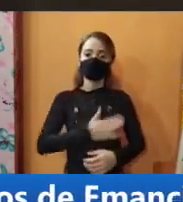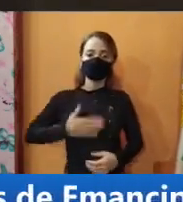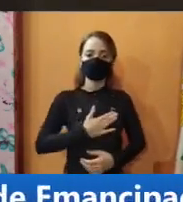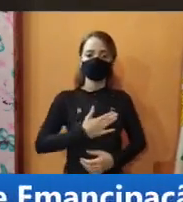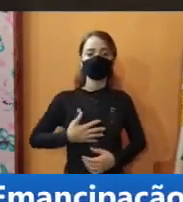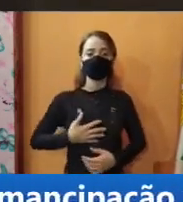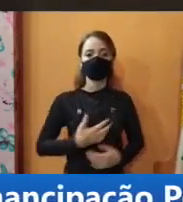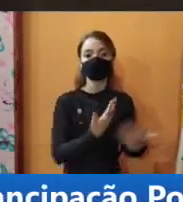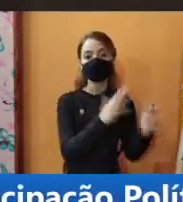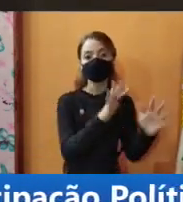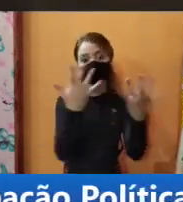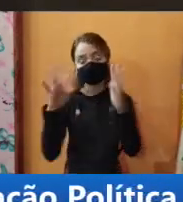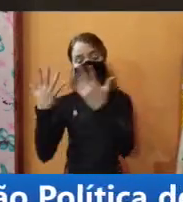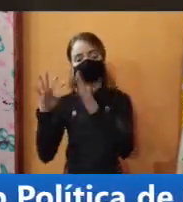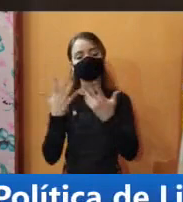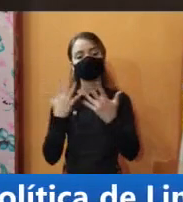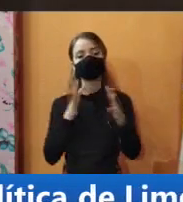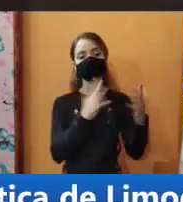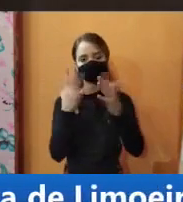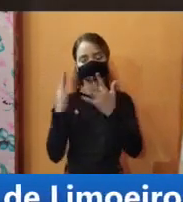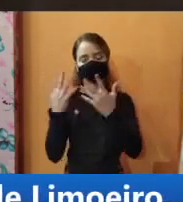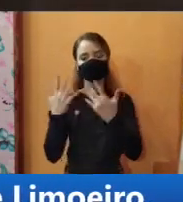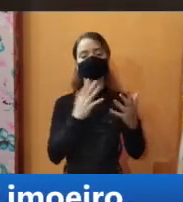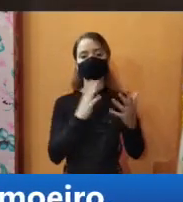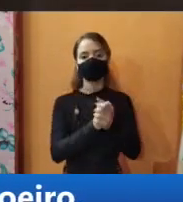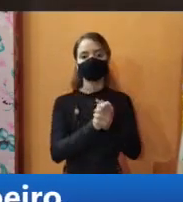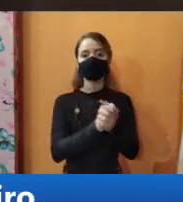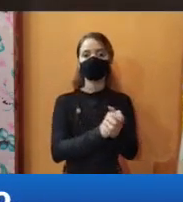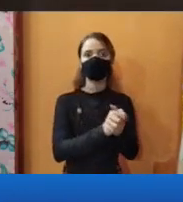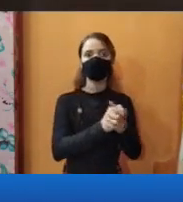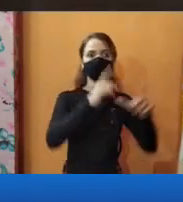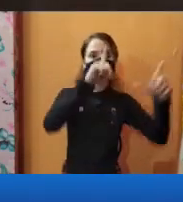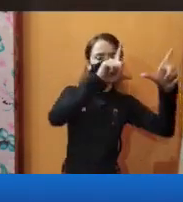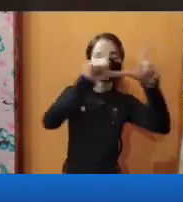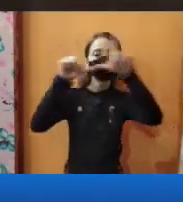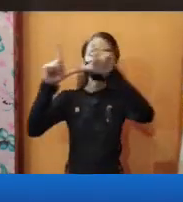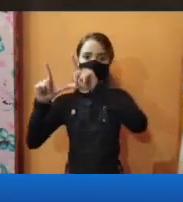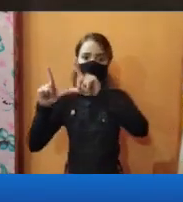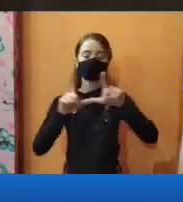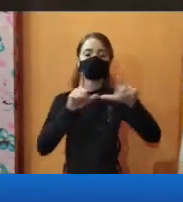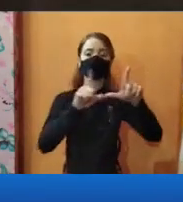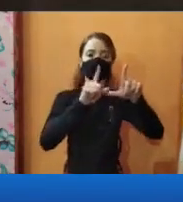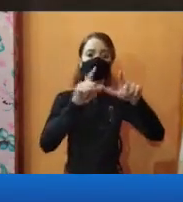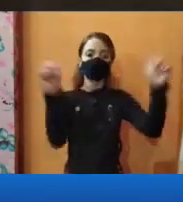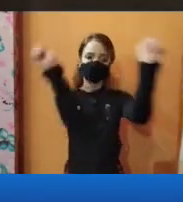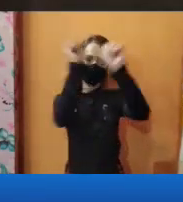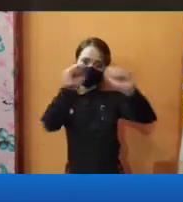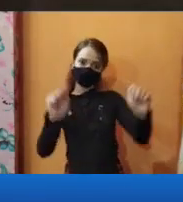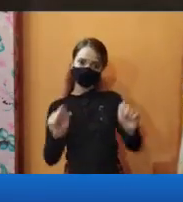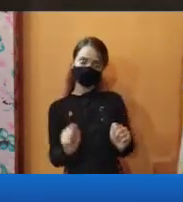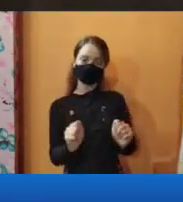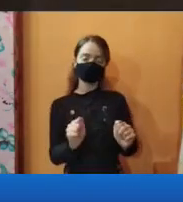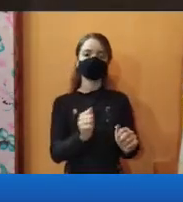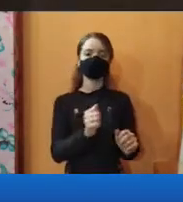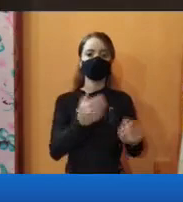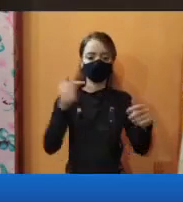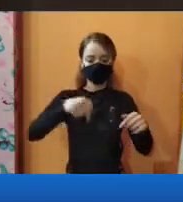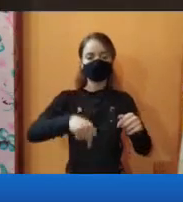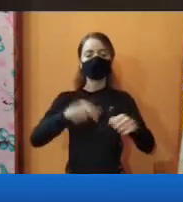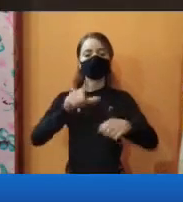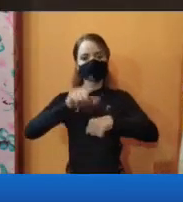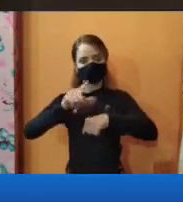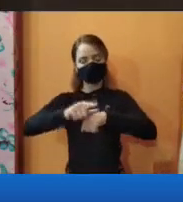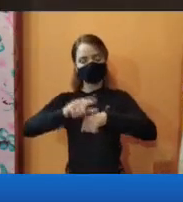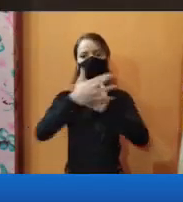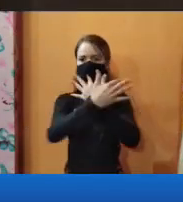vocês, gente, com as telas da nossa amiga Roseles. E gostaria de dedicar, Roseles, essa apresentação de hoje para você. Coisa